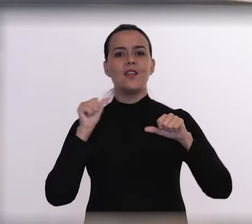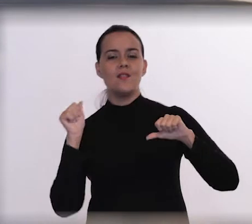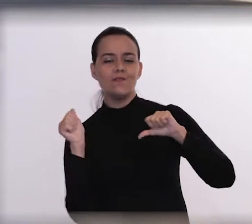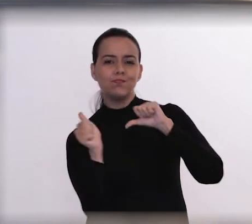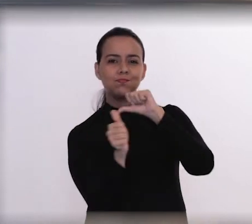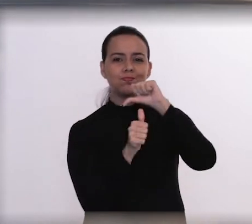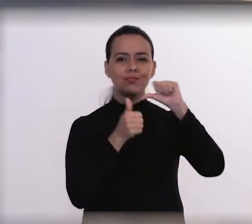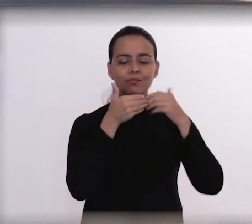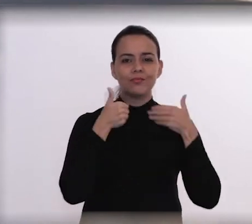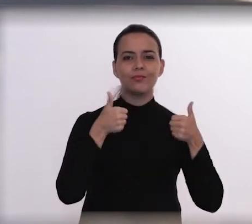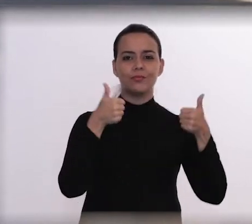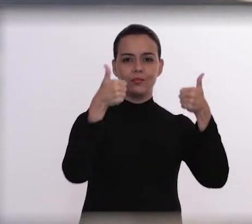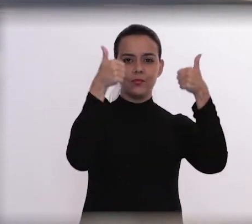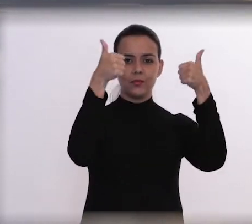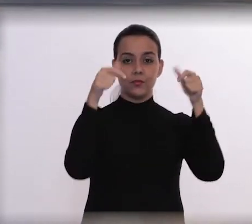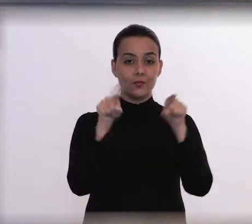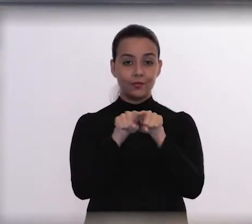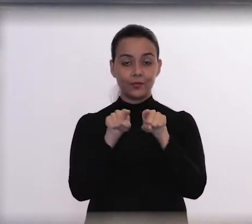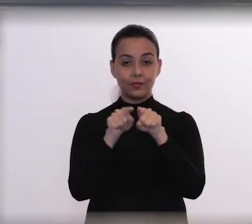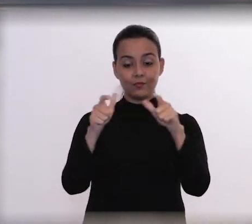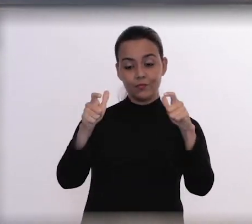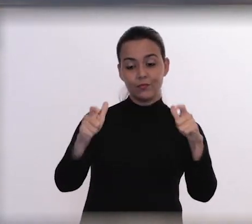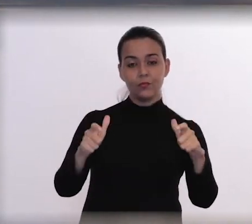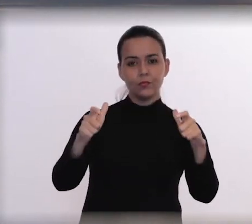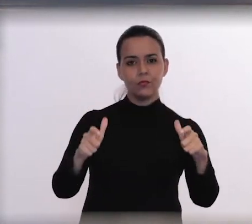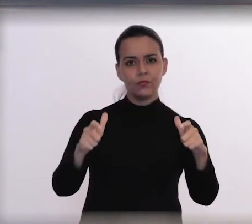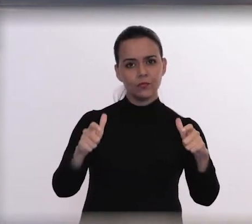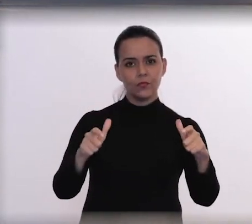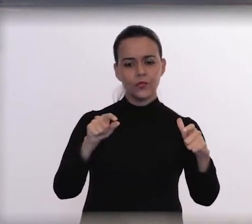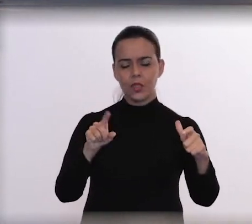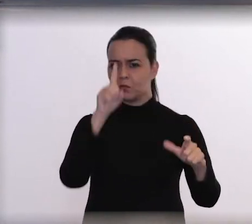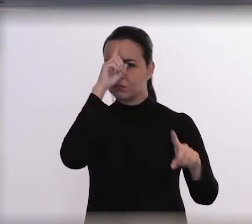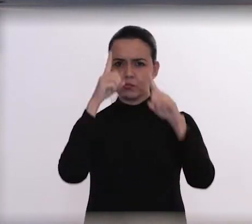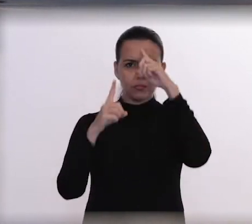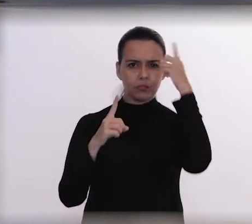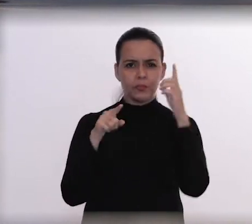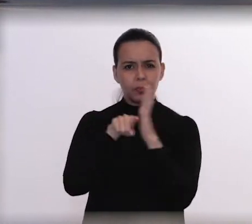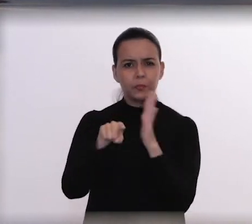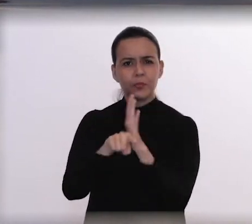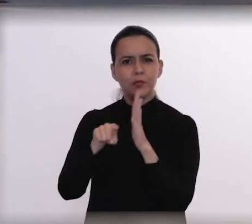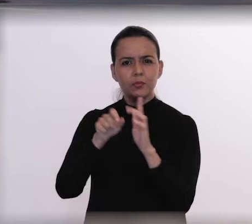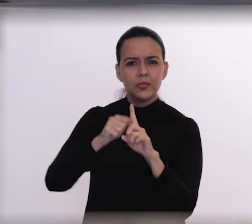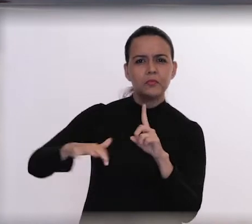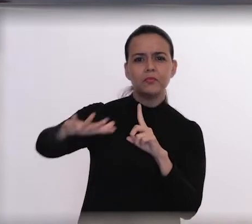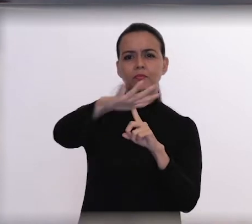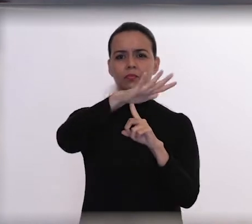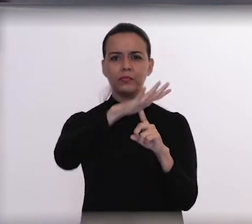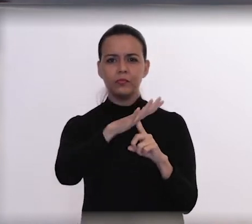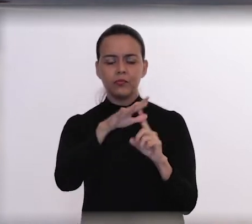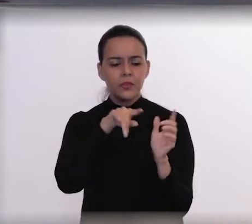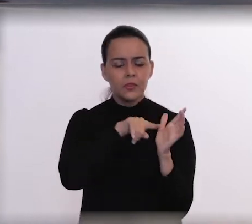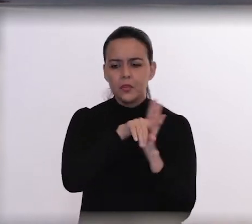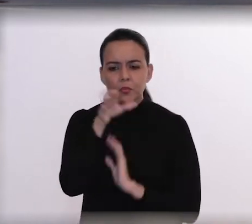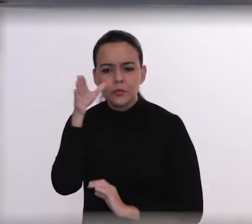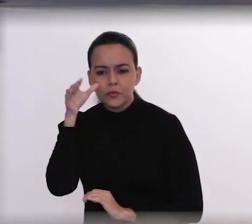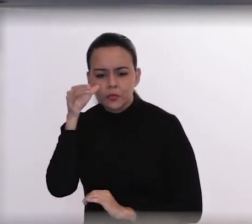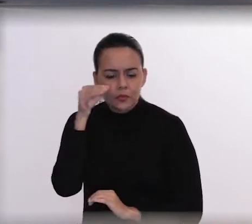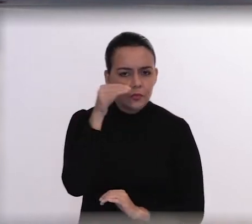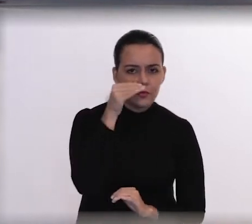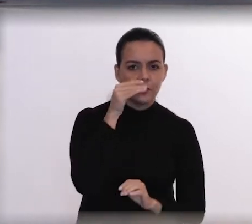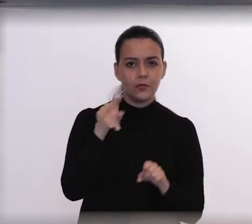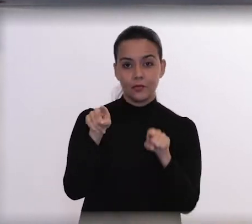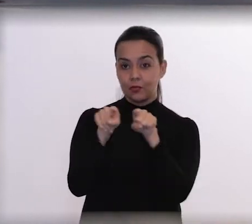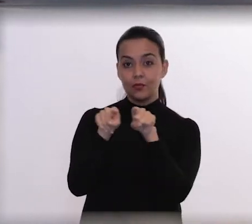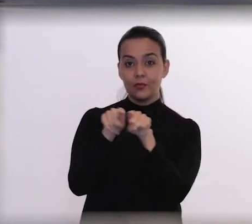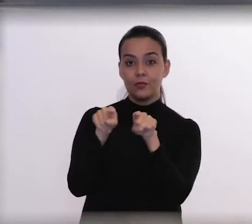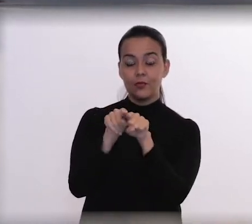brasileira e preparou o ambiente para a indagação sociológica, a pesquisa de laboratório, o romance inspirado nos problemas